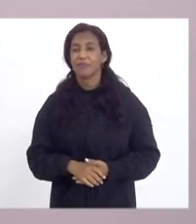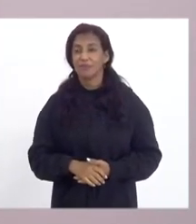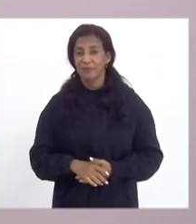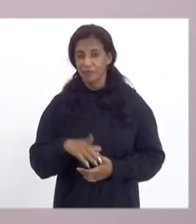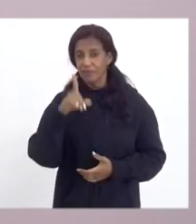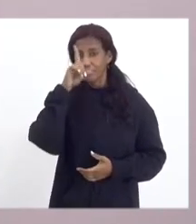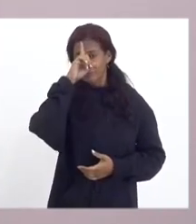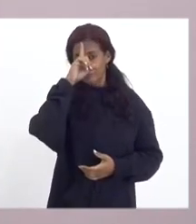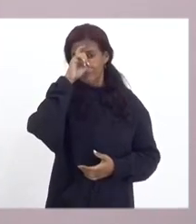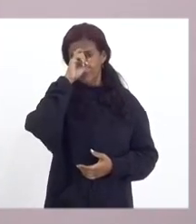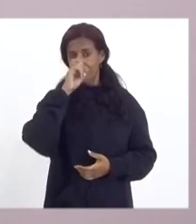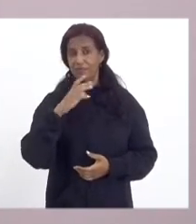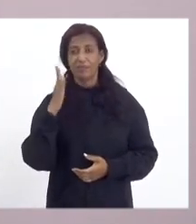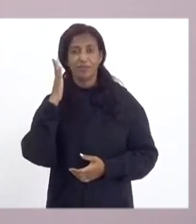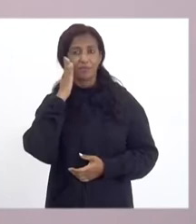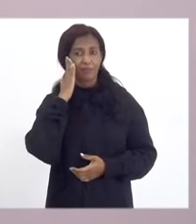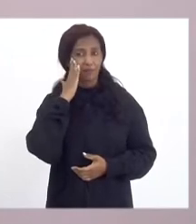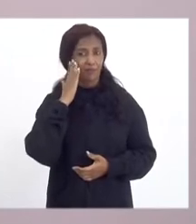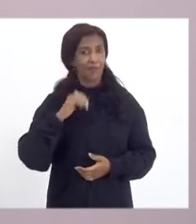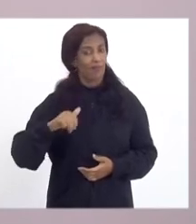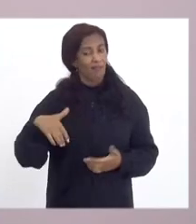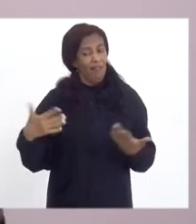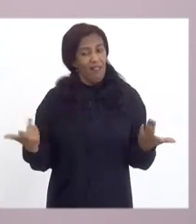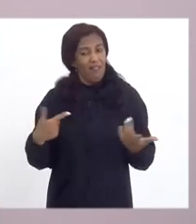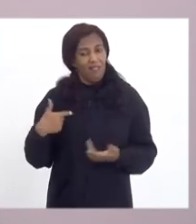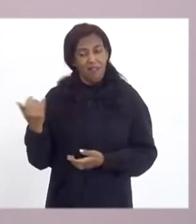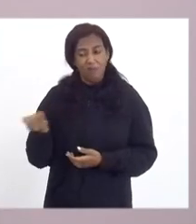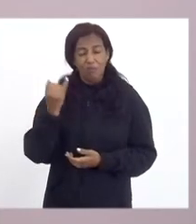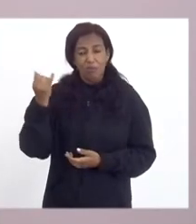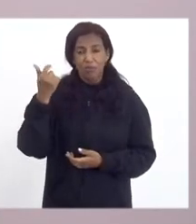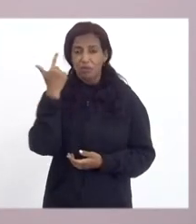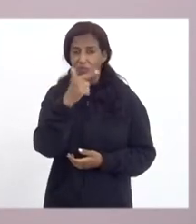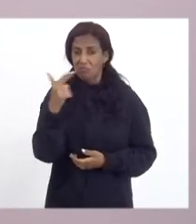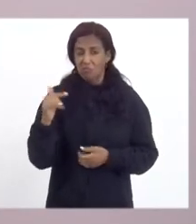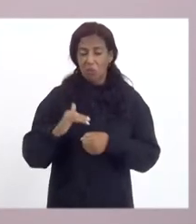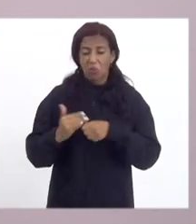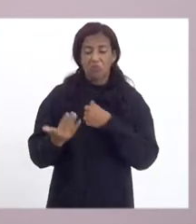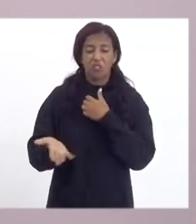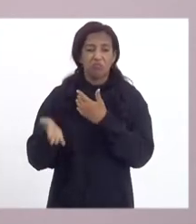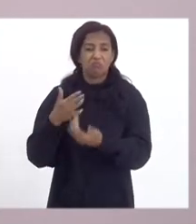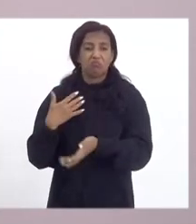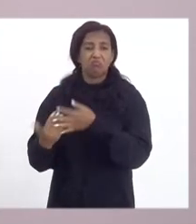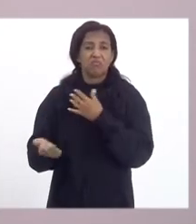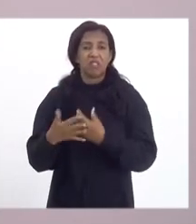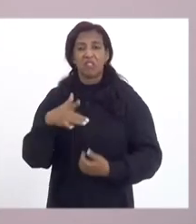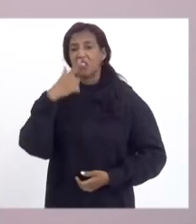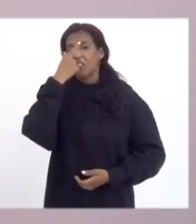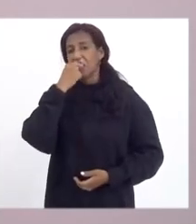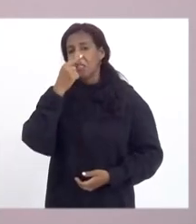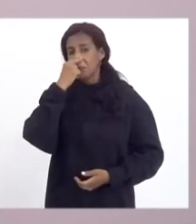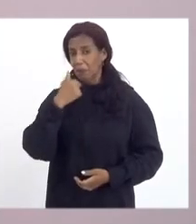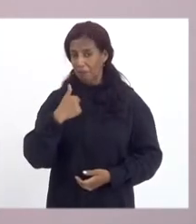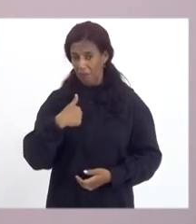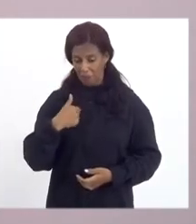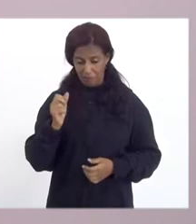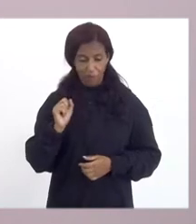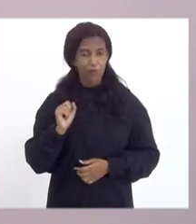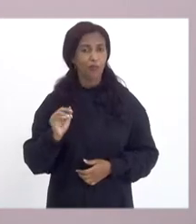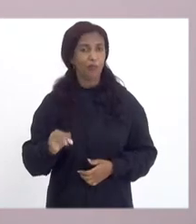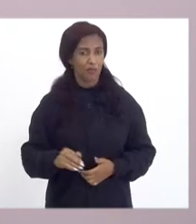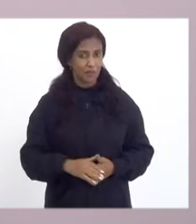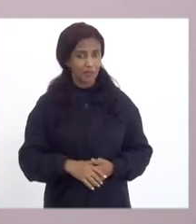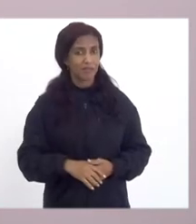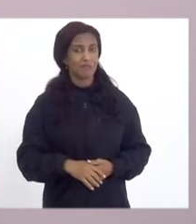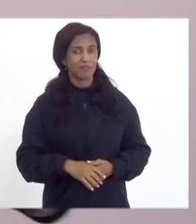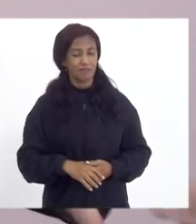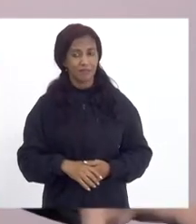hospital. Há quem não se importe, porque o Covid para ele não foi nem a gripezinha, mas para mim foi. Exato. E